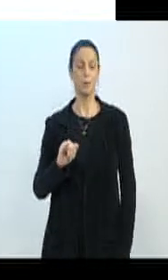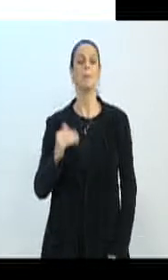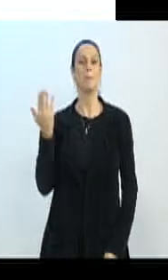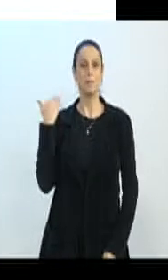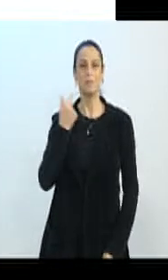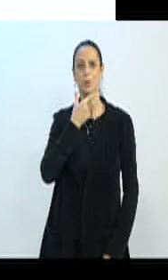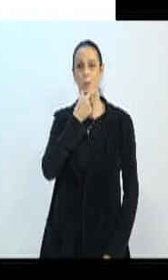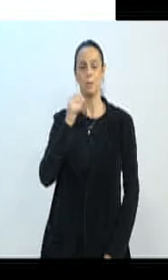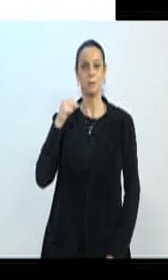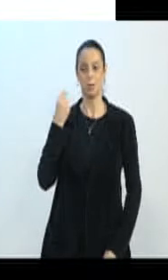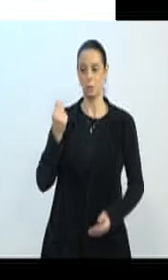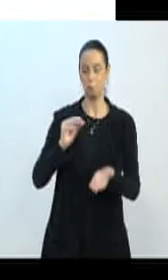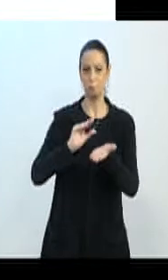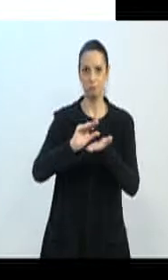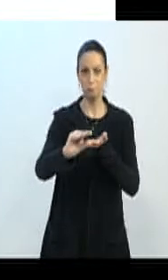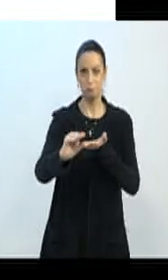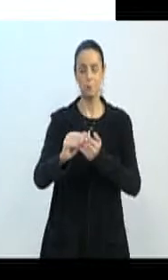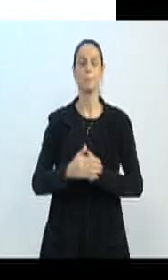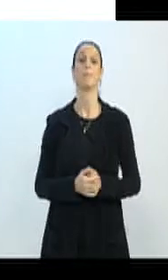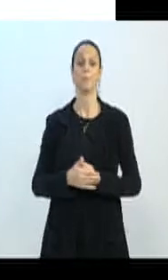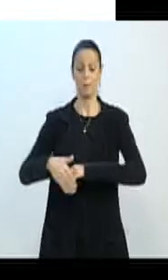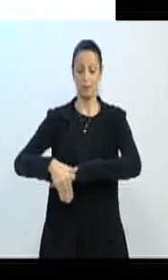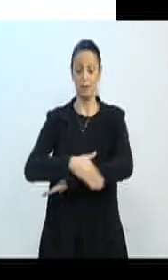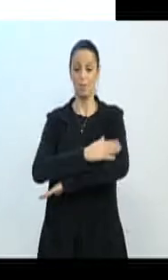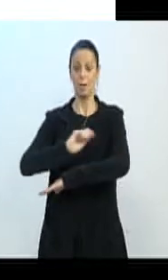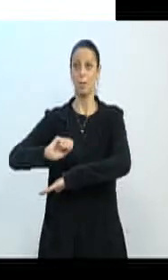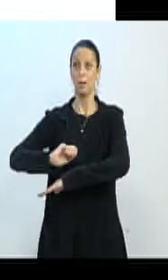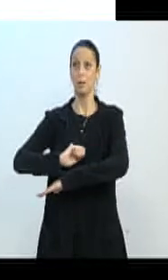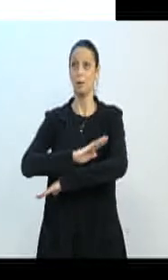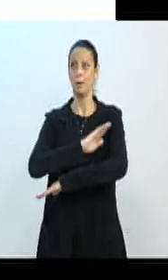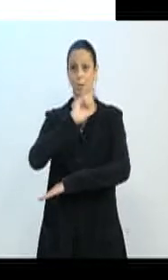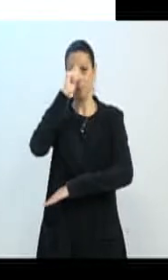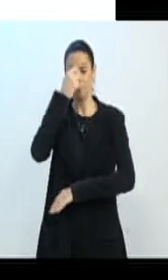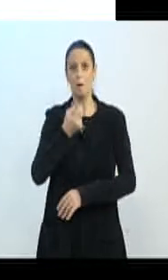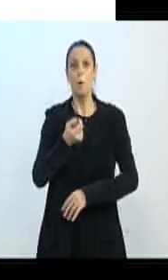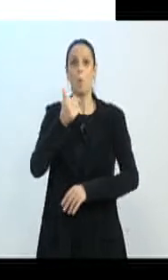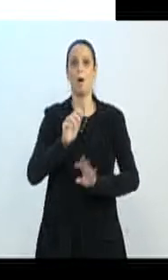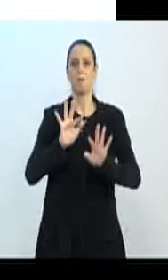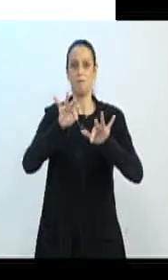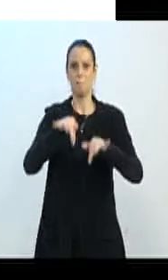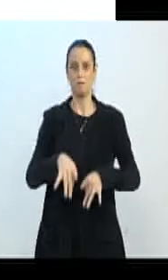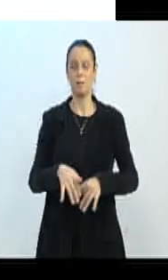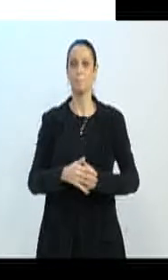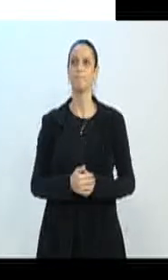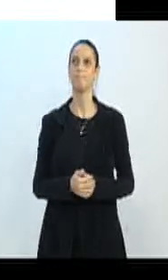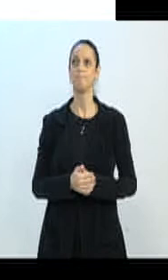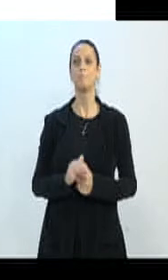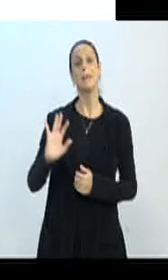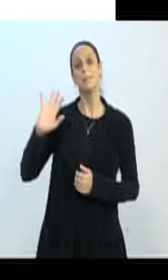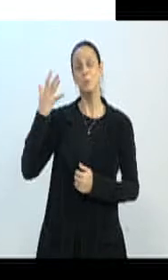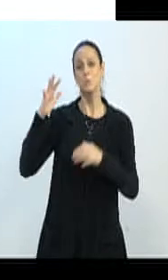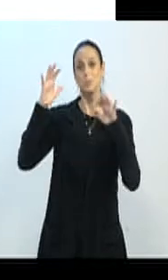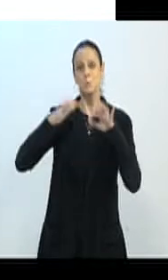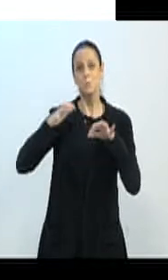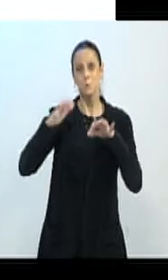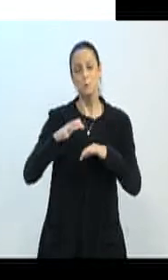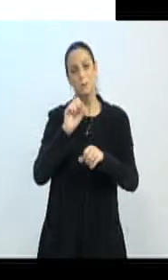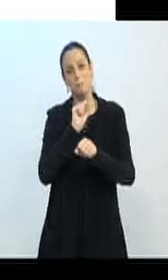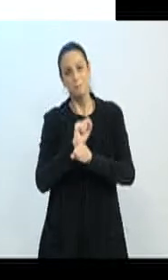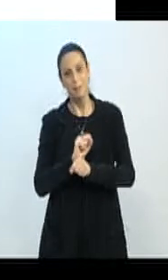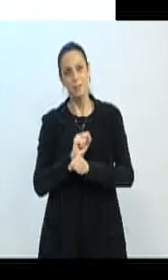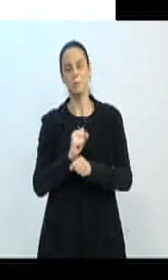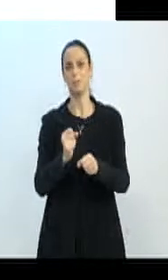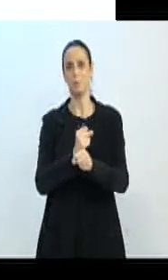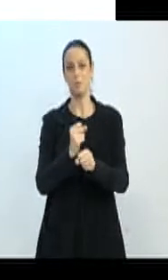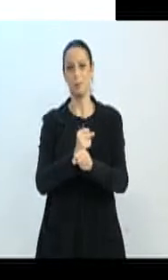Jorginho Mello praticamente está quase concluída só uma o tempo acabou é atualizando as obras poucos